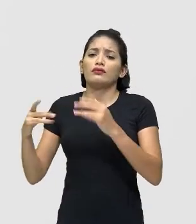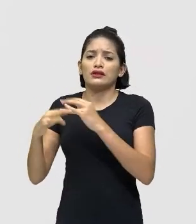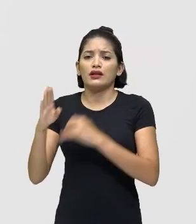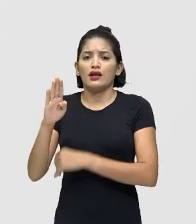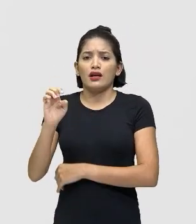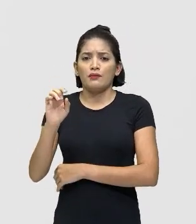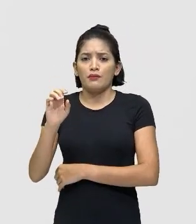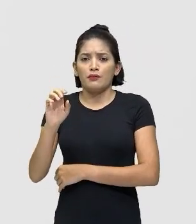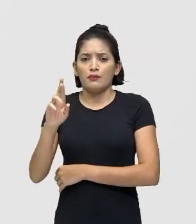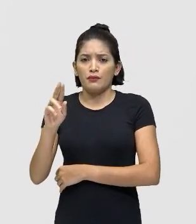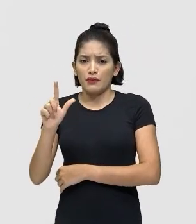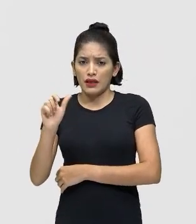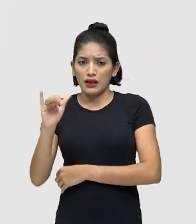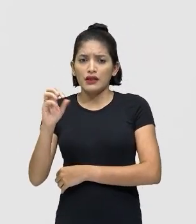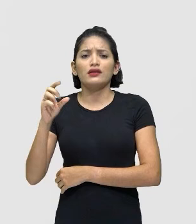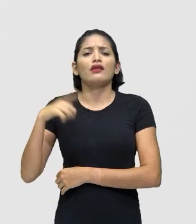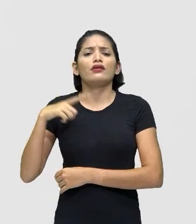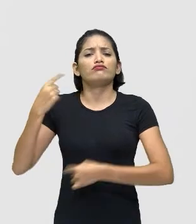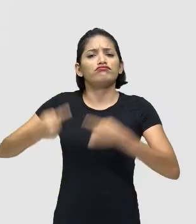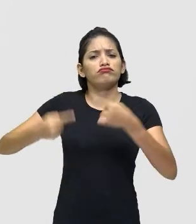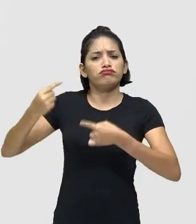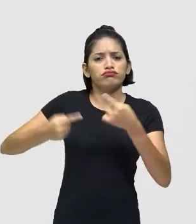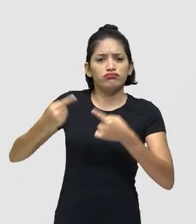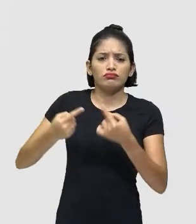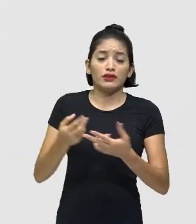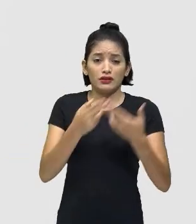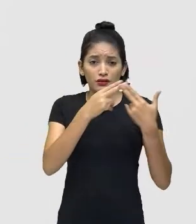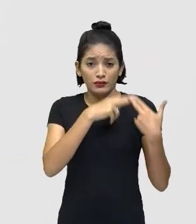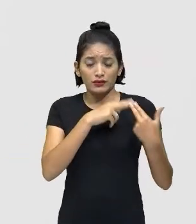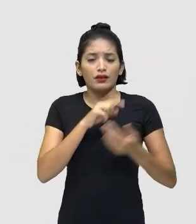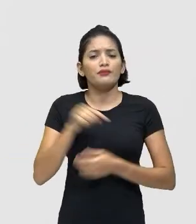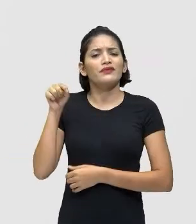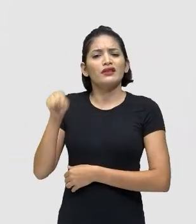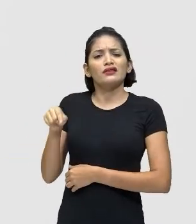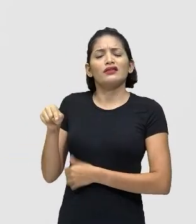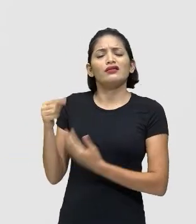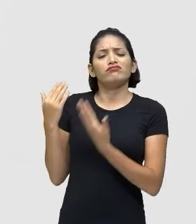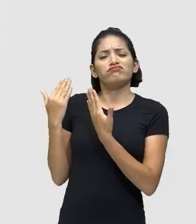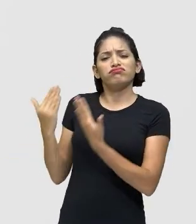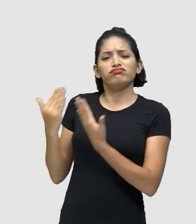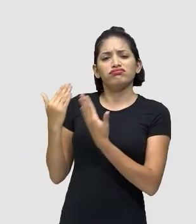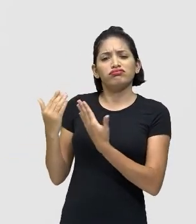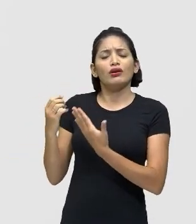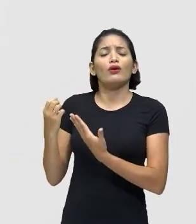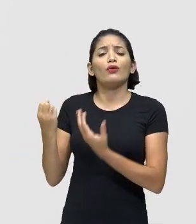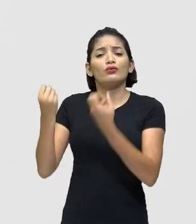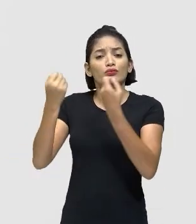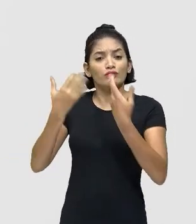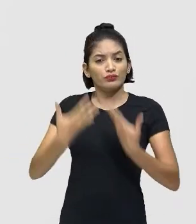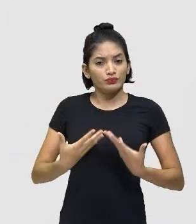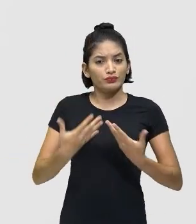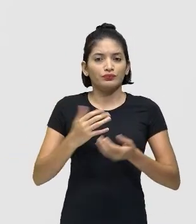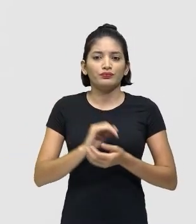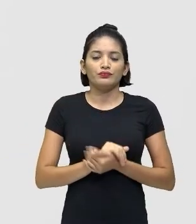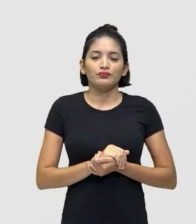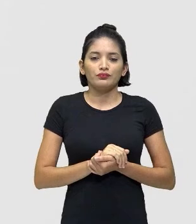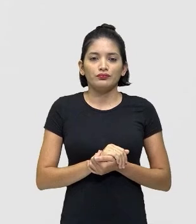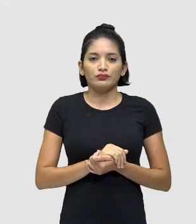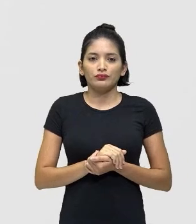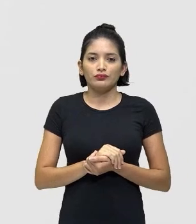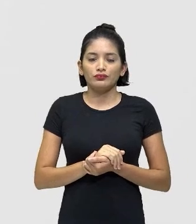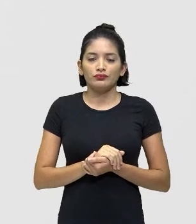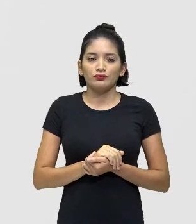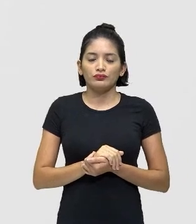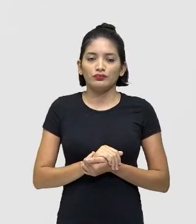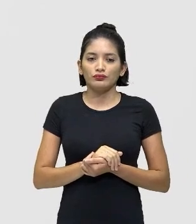discussão com o companheiro responsável por meu recrutamento. Ele ficou desconcertado quando lhe disse: